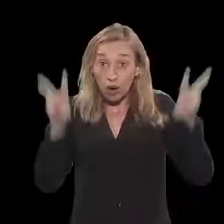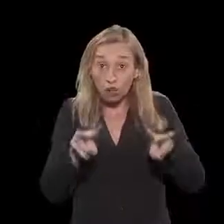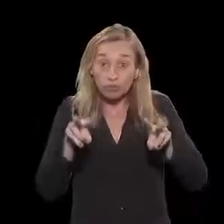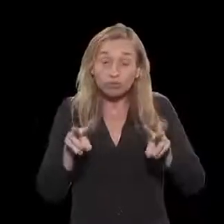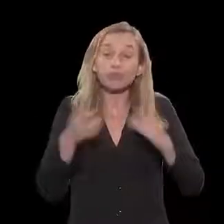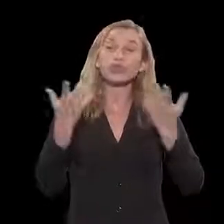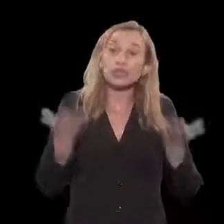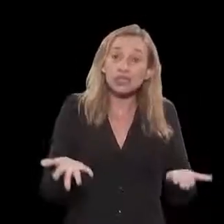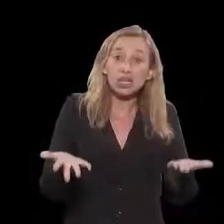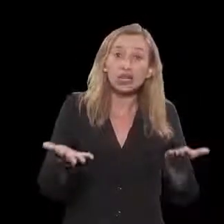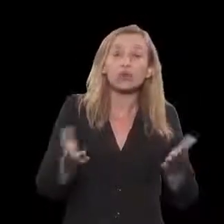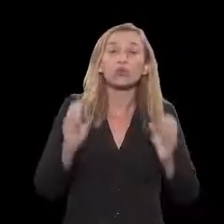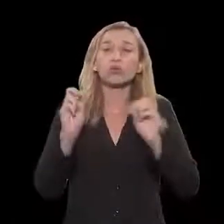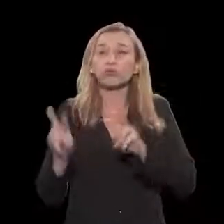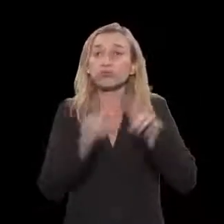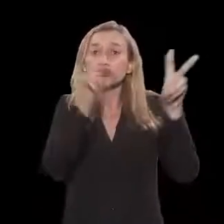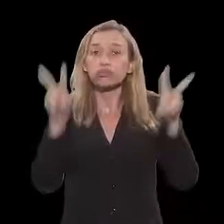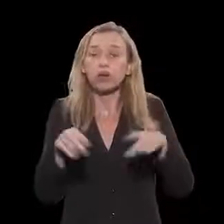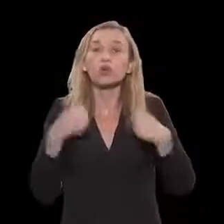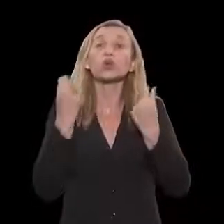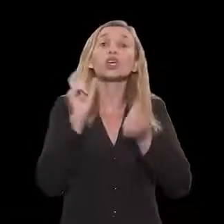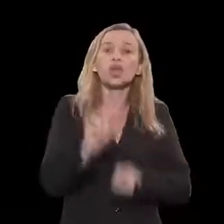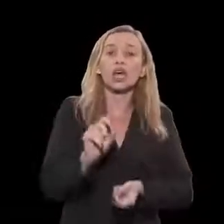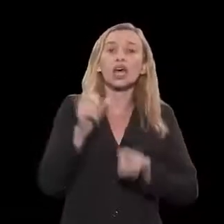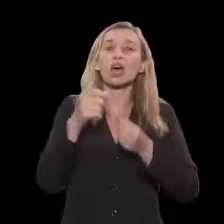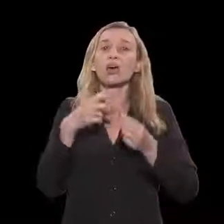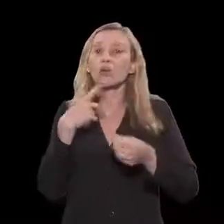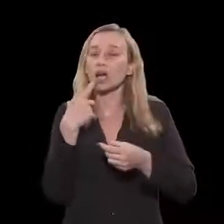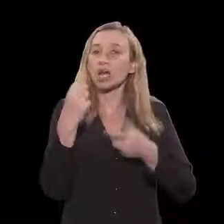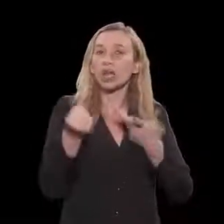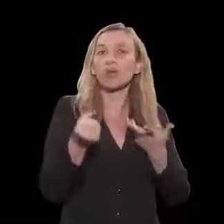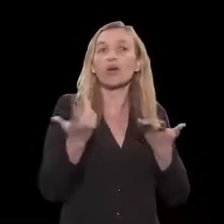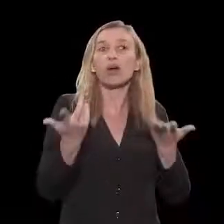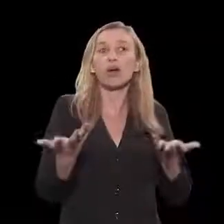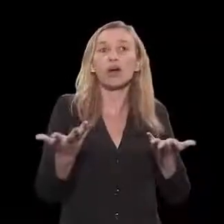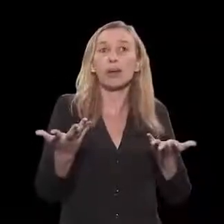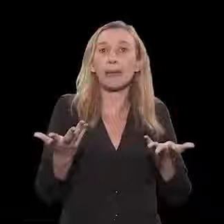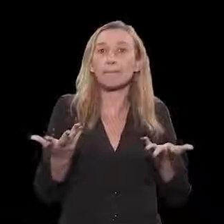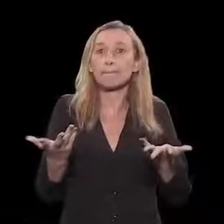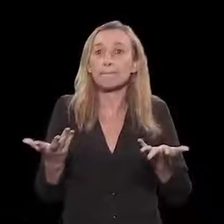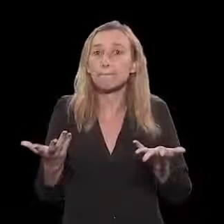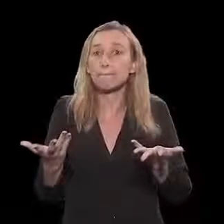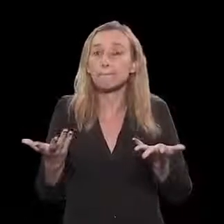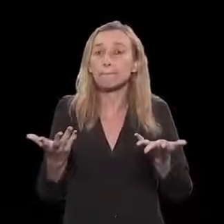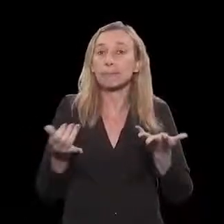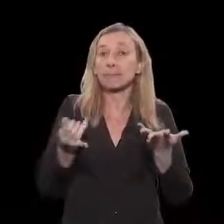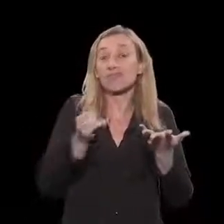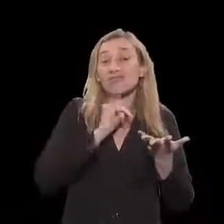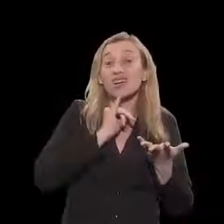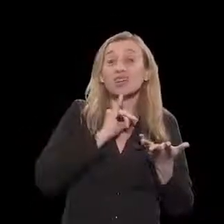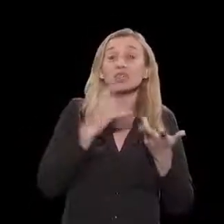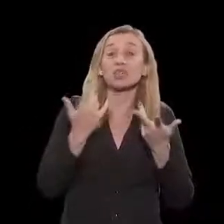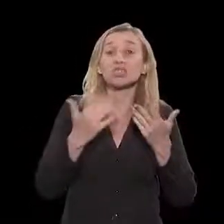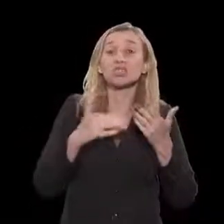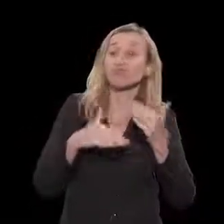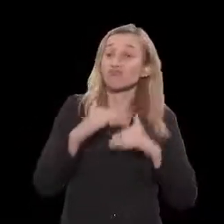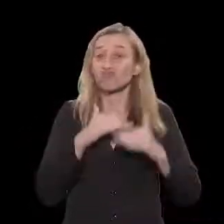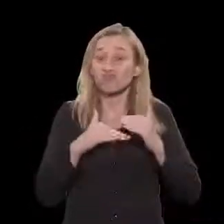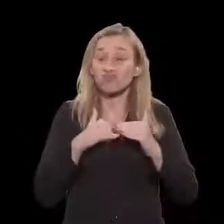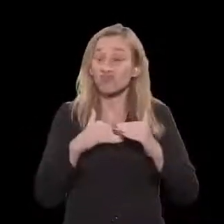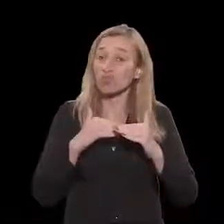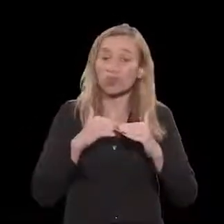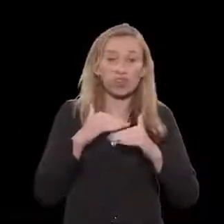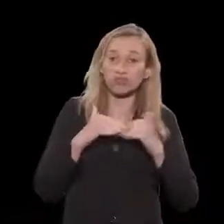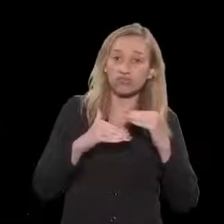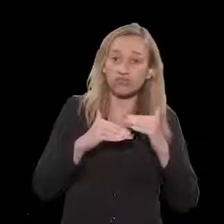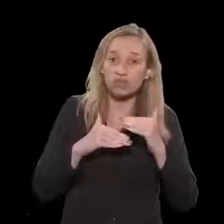audiovisual, né? E o audiovisual, que é uma linguagem ainda, infelizmente, ainda muito elitizada,